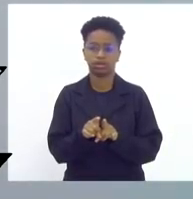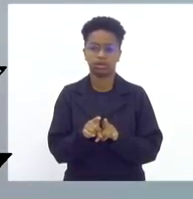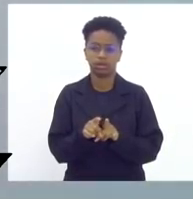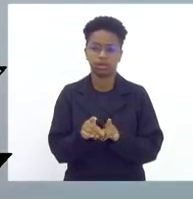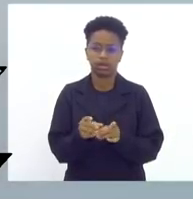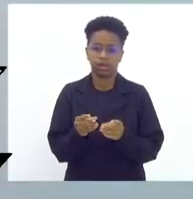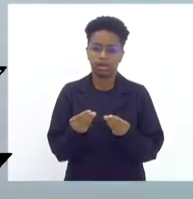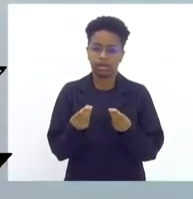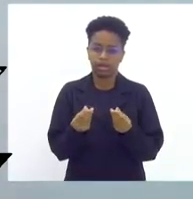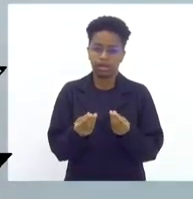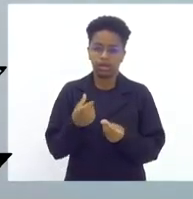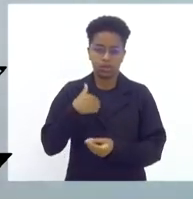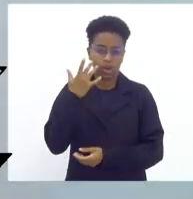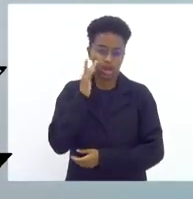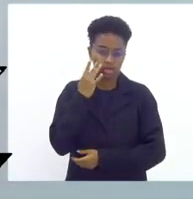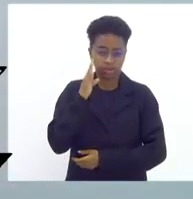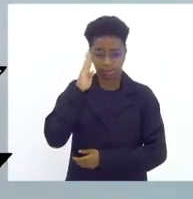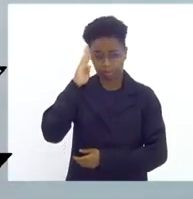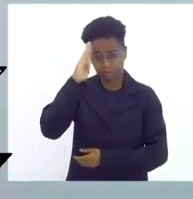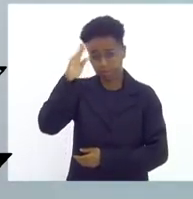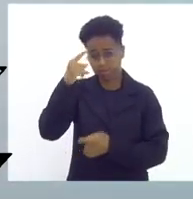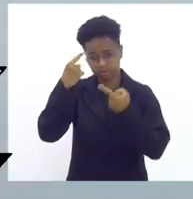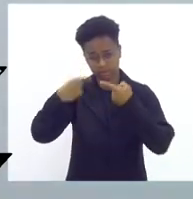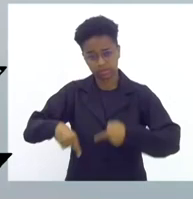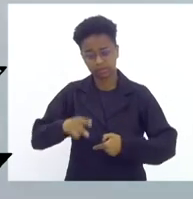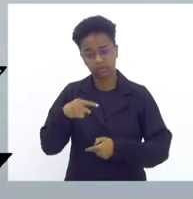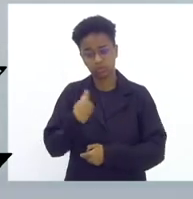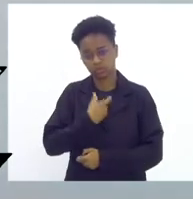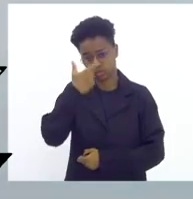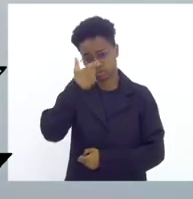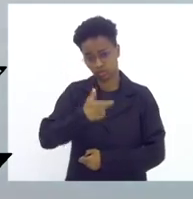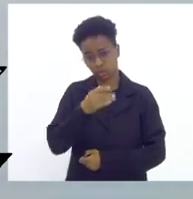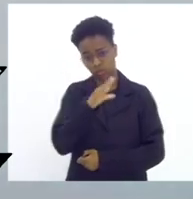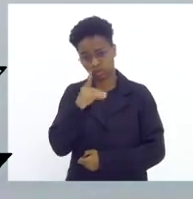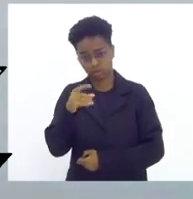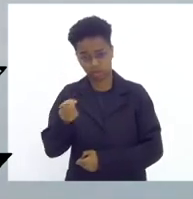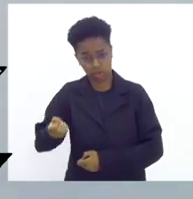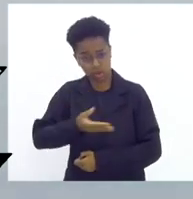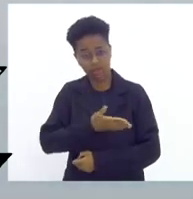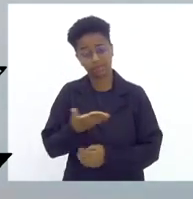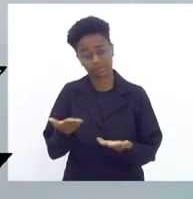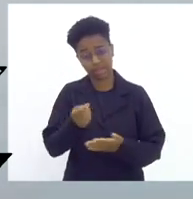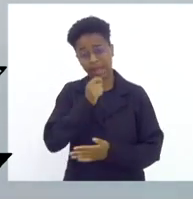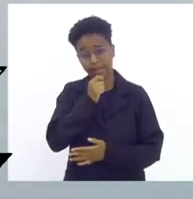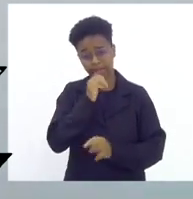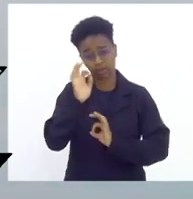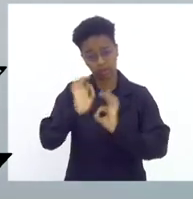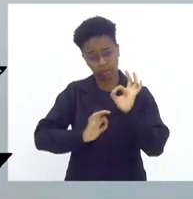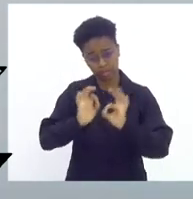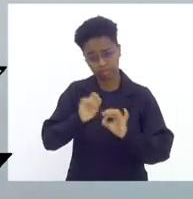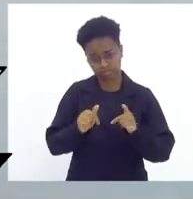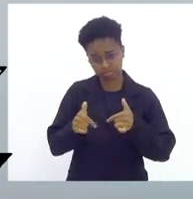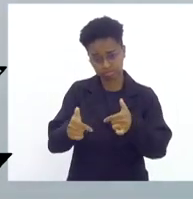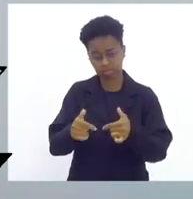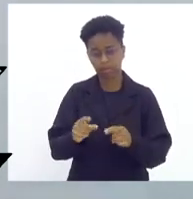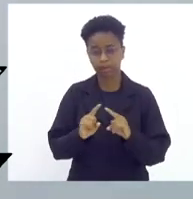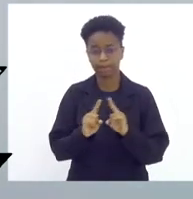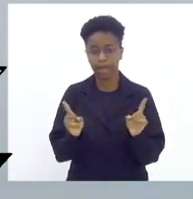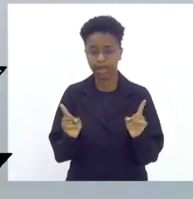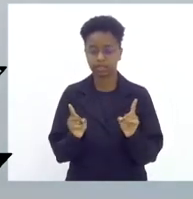eu acho que esse é o nosso grande desafio nós somos uma coordenação como eu falei nova então ainda estamos estruturando As Nossas ações